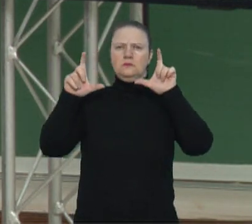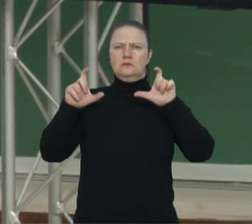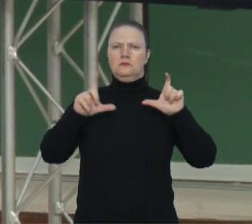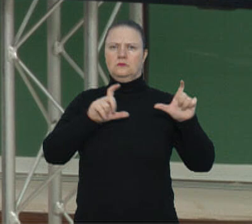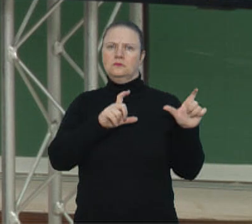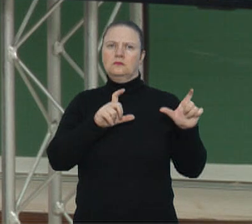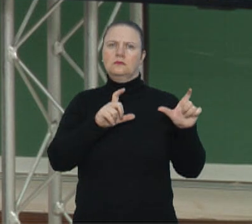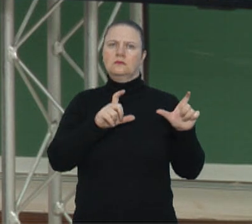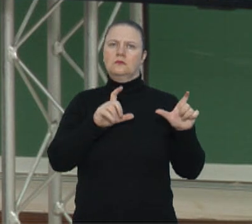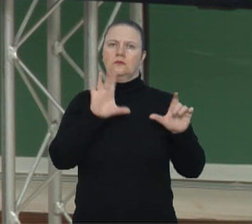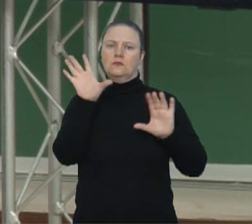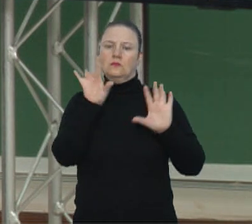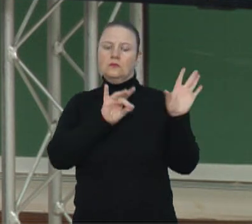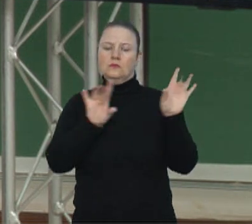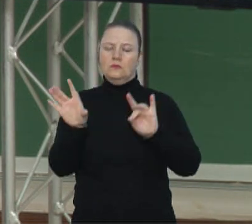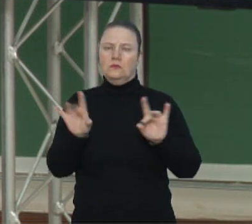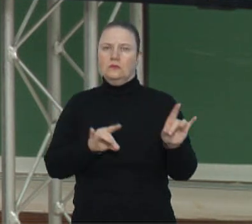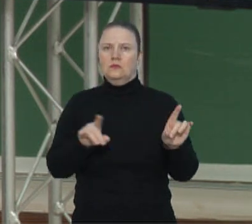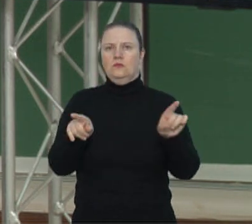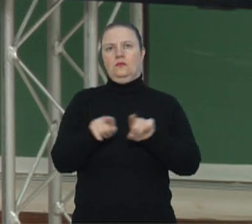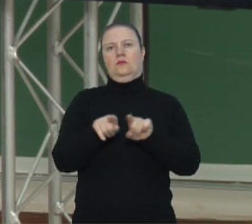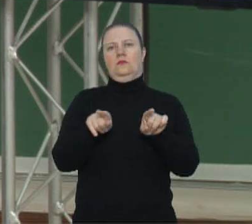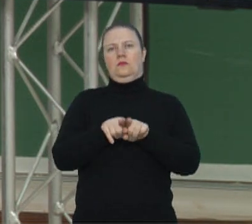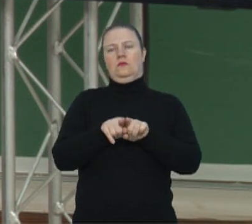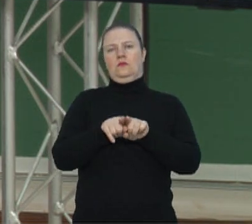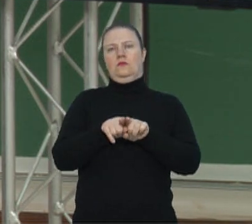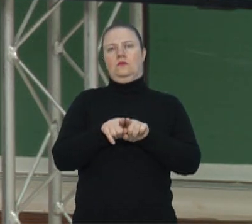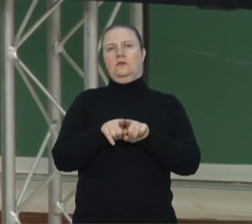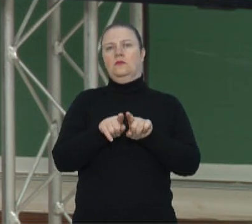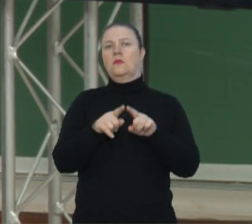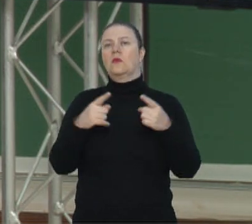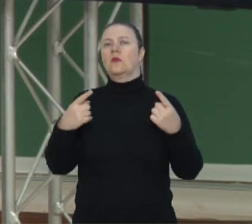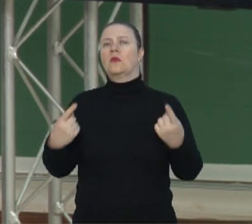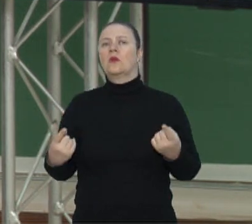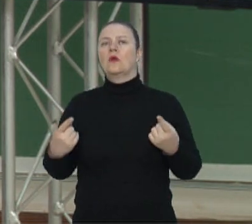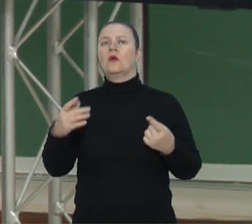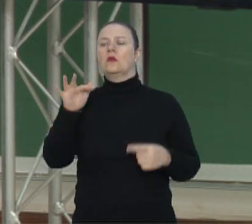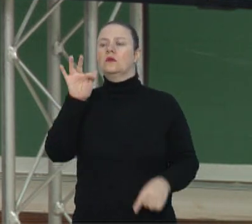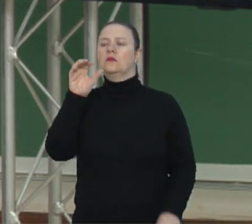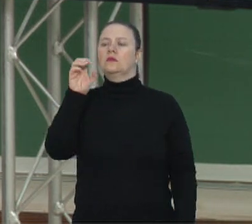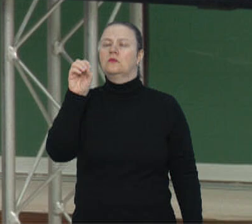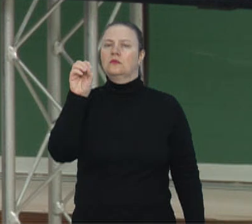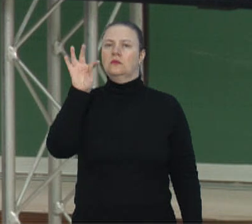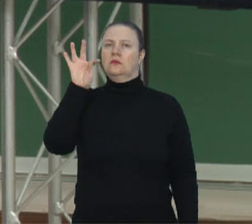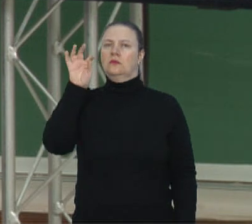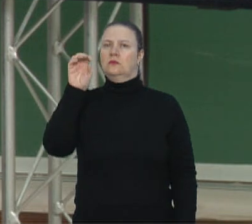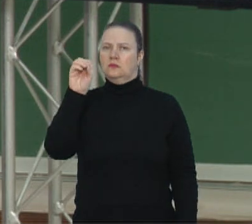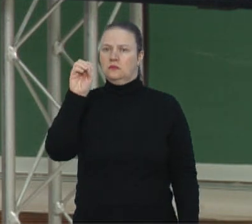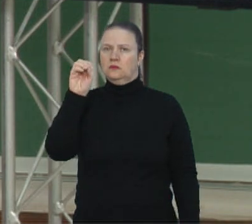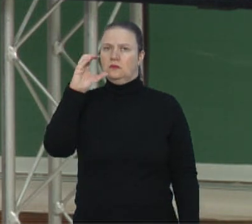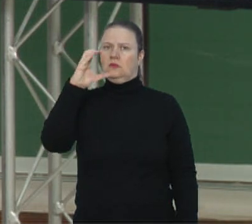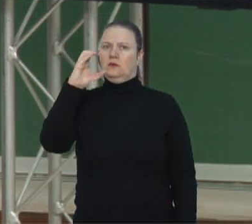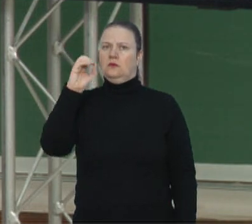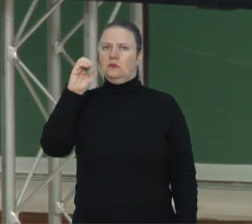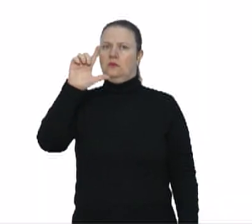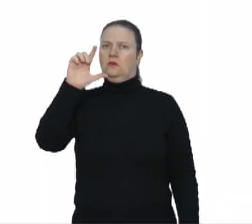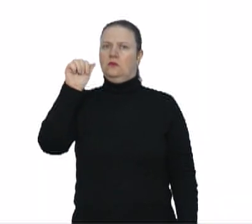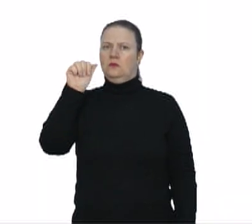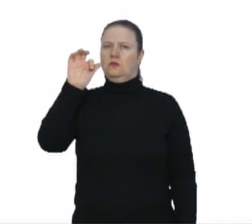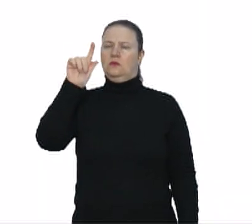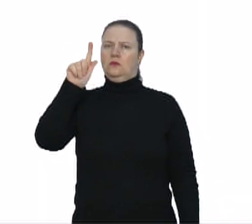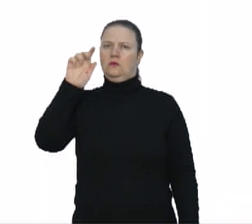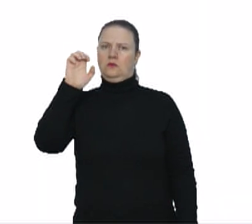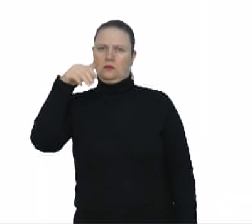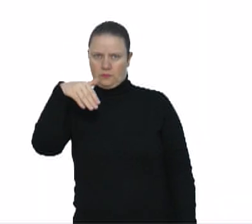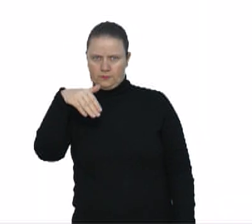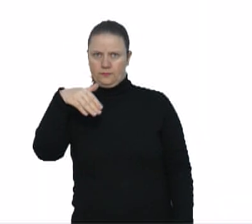Percebam que é colagem também, mas no dadaísmo se chama de fotocolagem. O dadaísmo também é um movimento de arte moderna